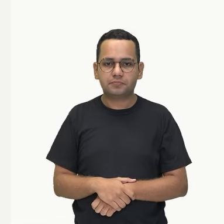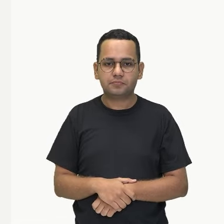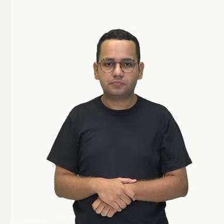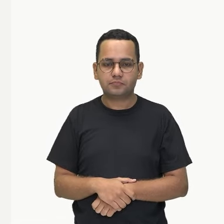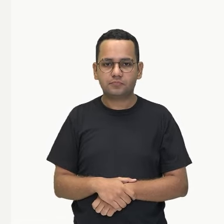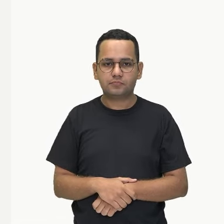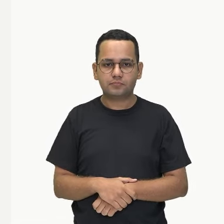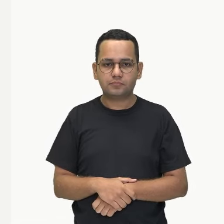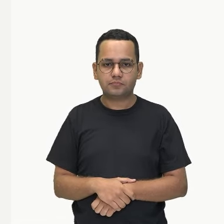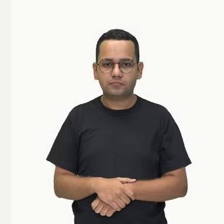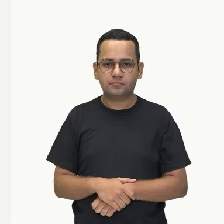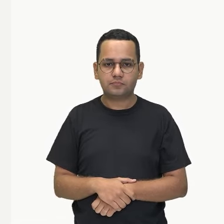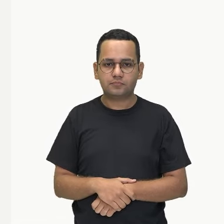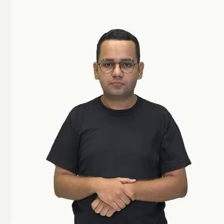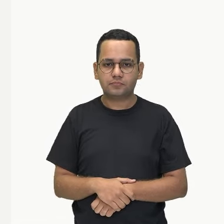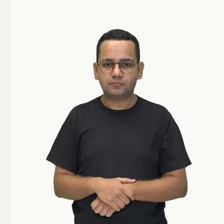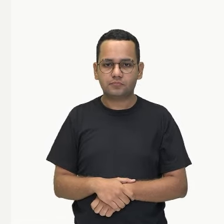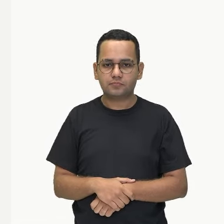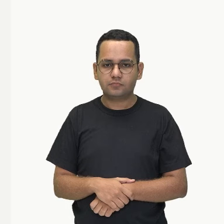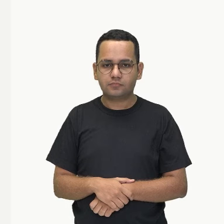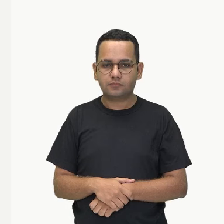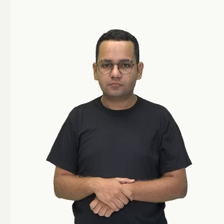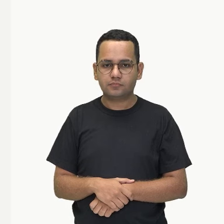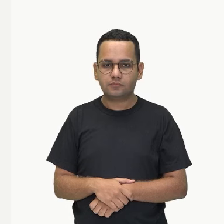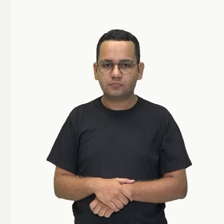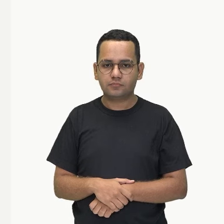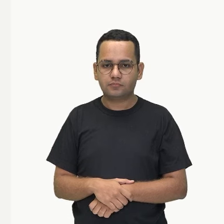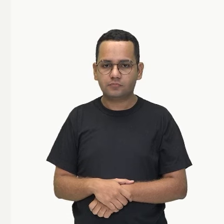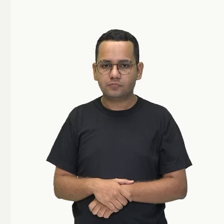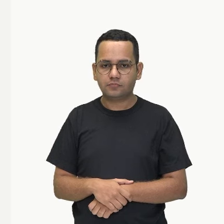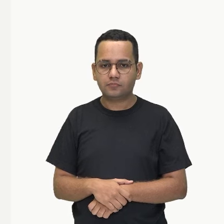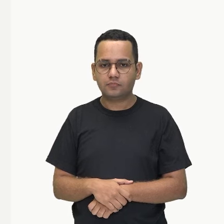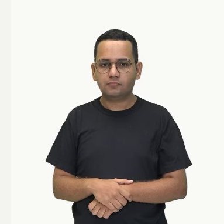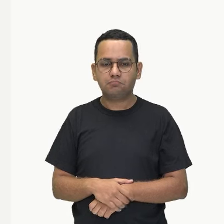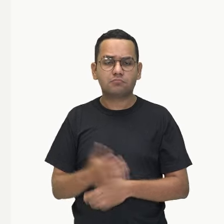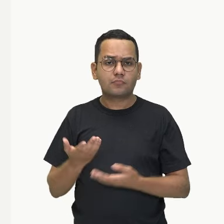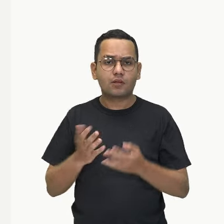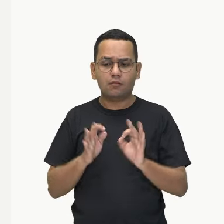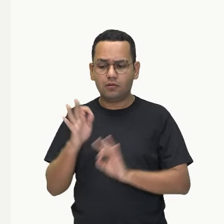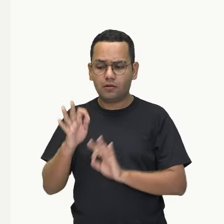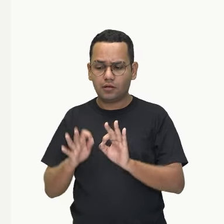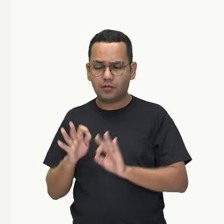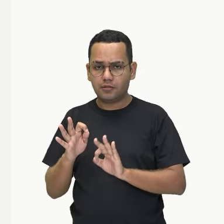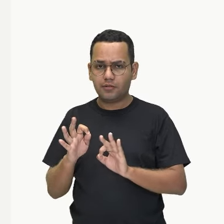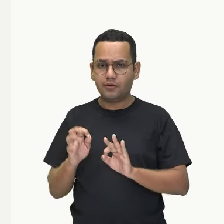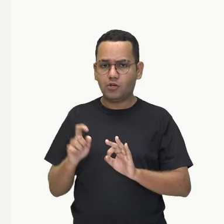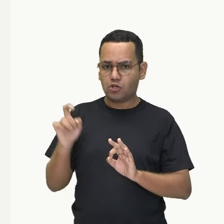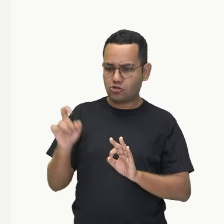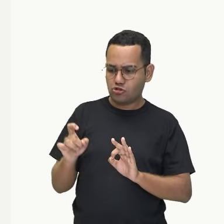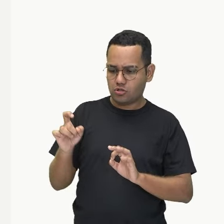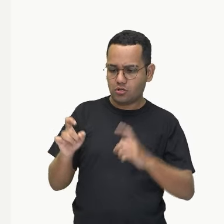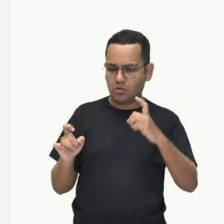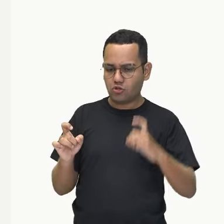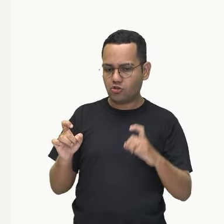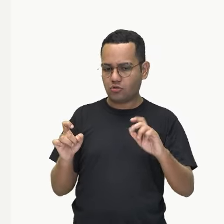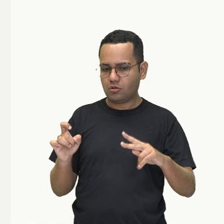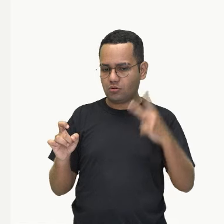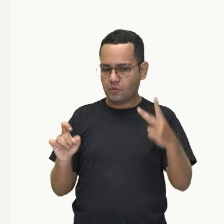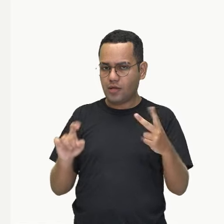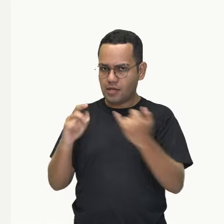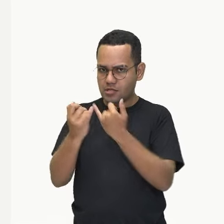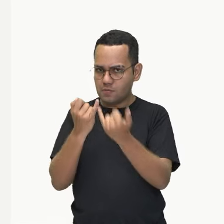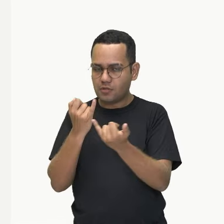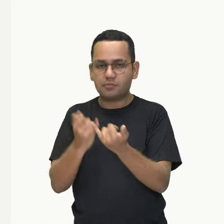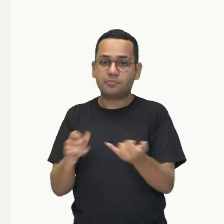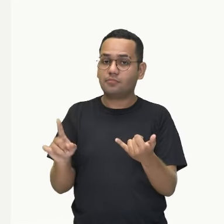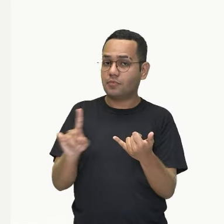vou organizar, ó. Este aqui é semelhante a este? Não, tá? Mas